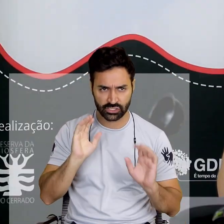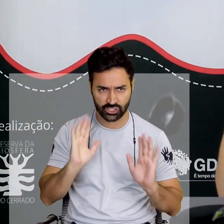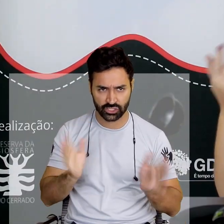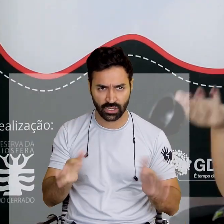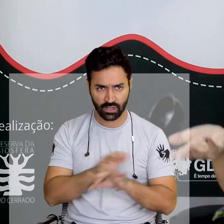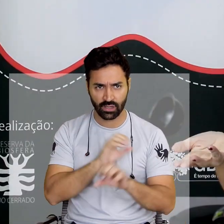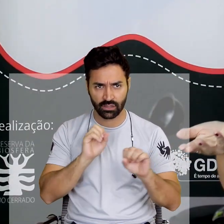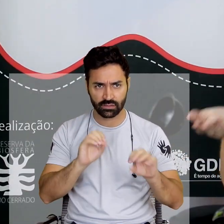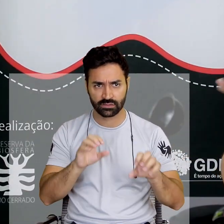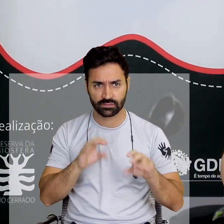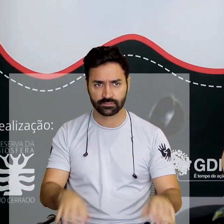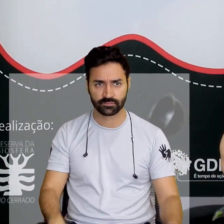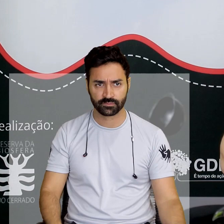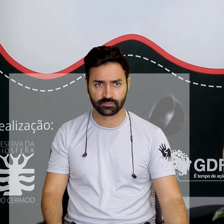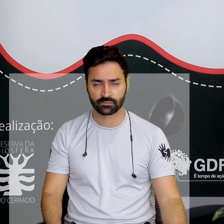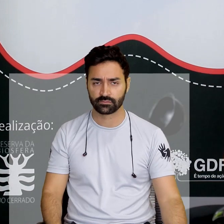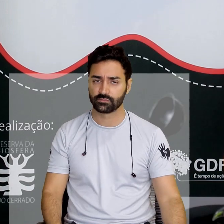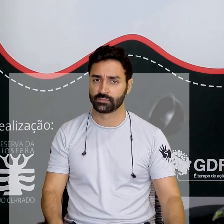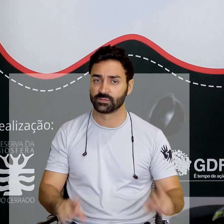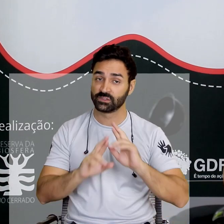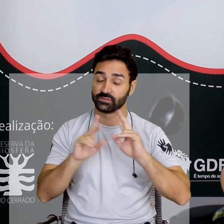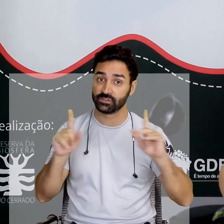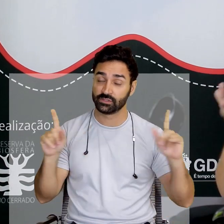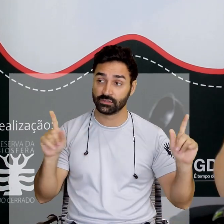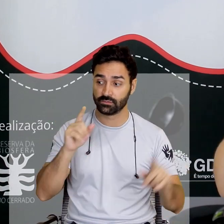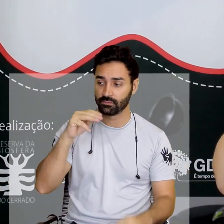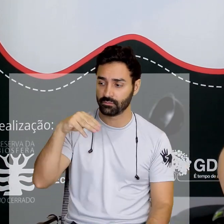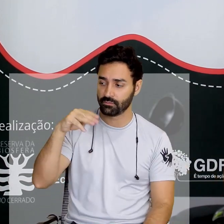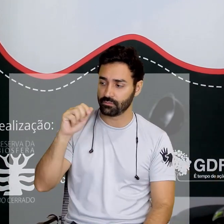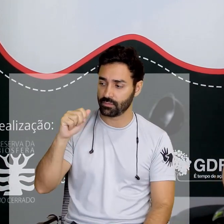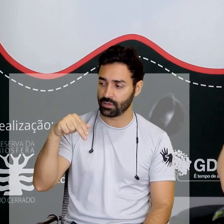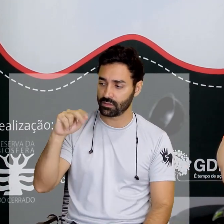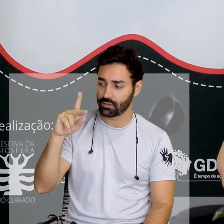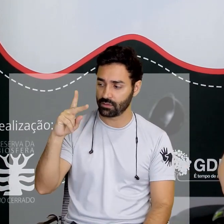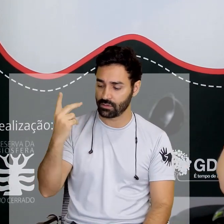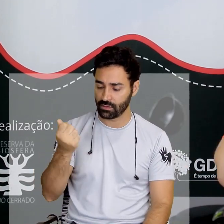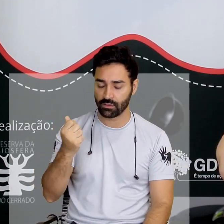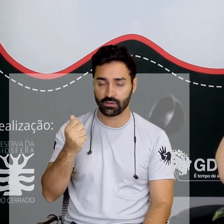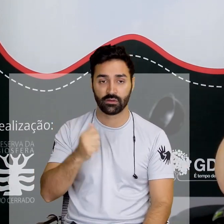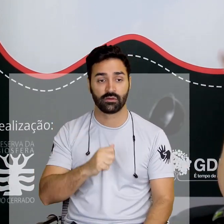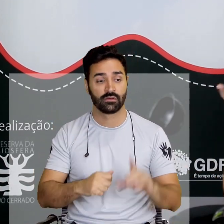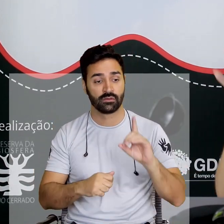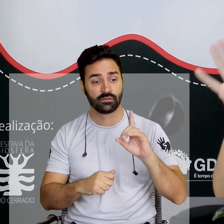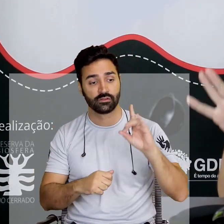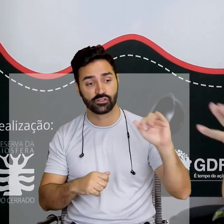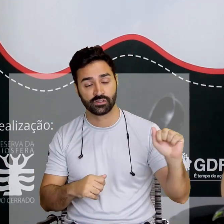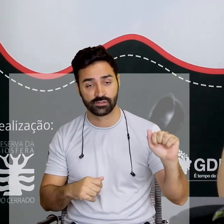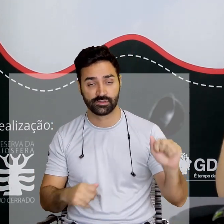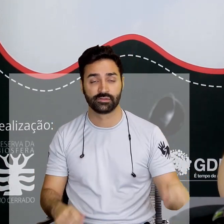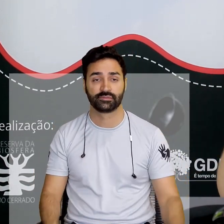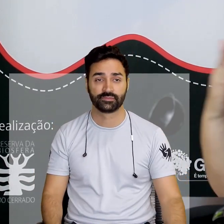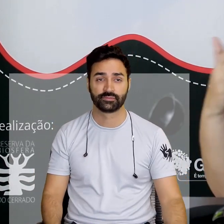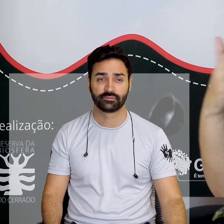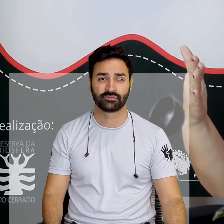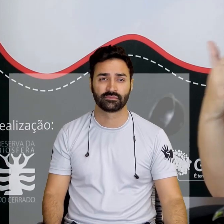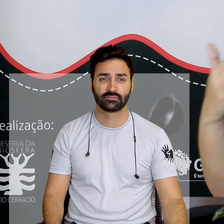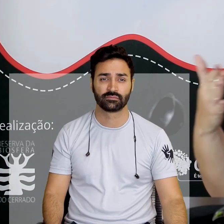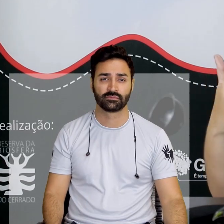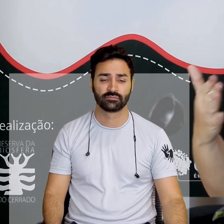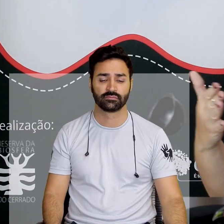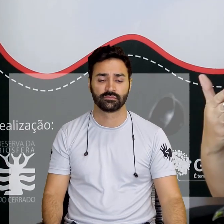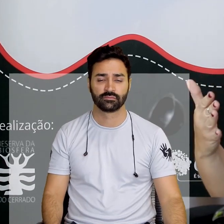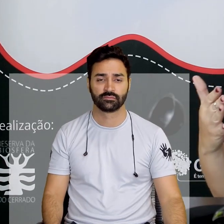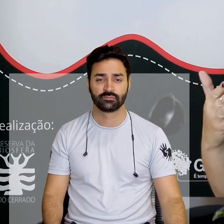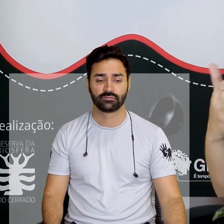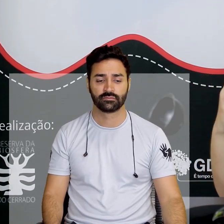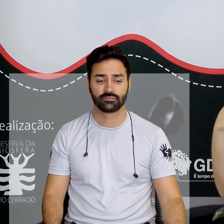gente falar manhã e falar dia. Quando a gente está fazendo o bom dia geralmente é o horário ali da